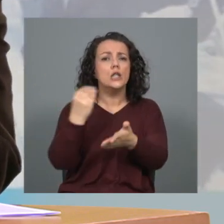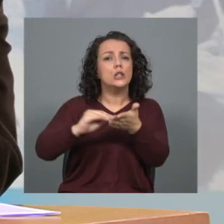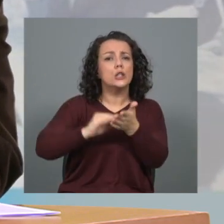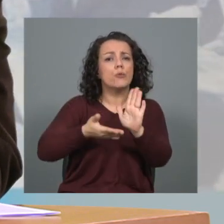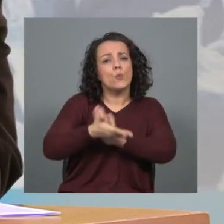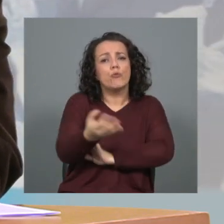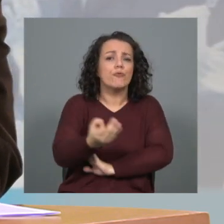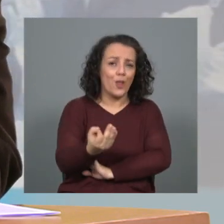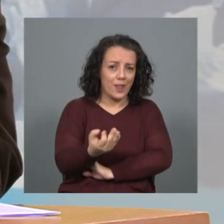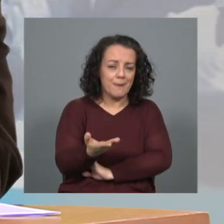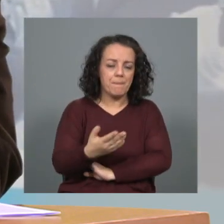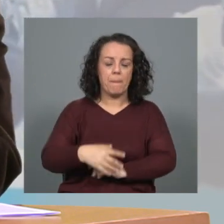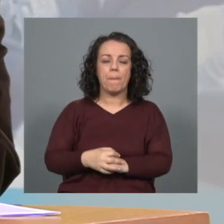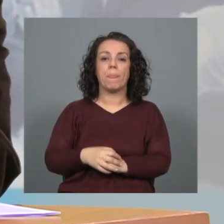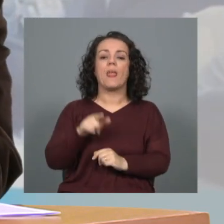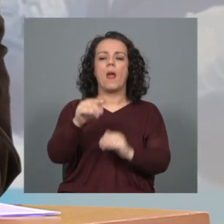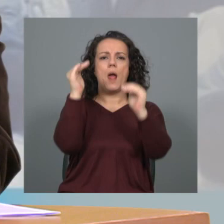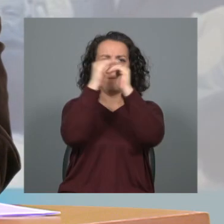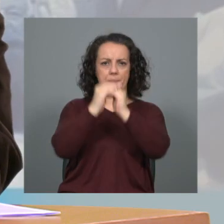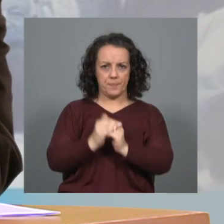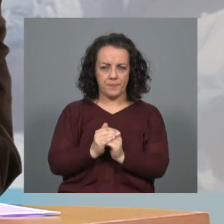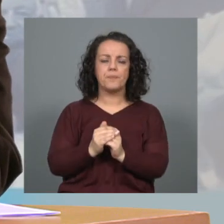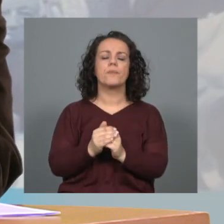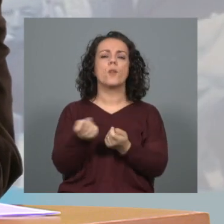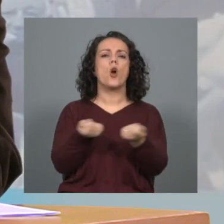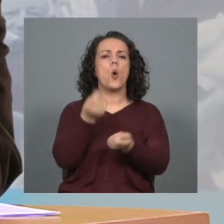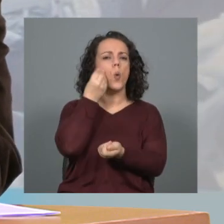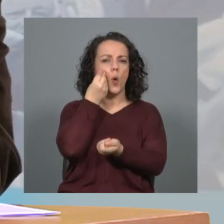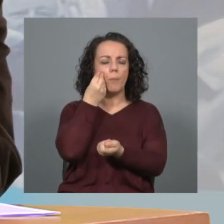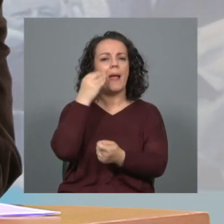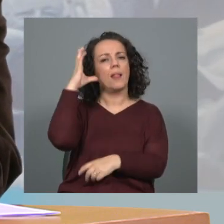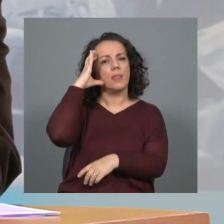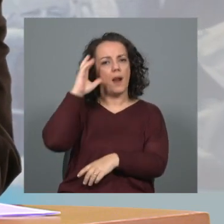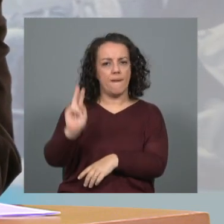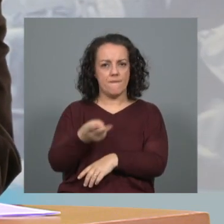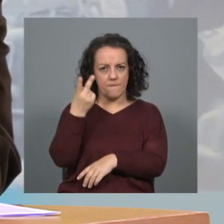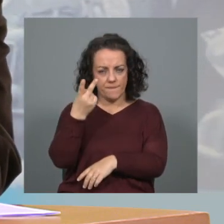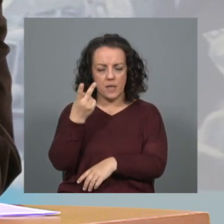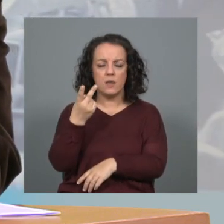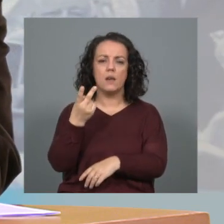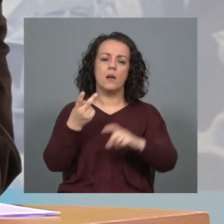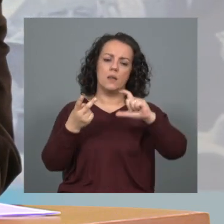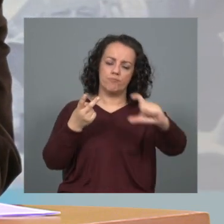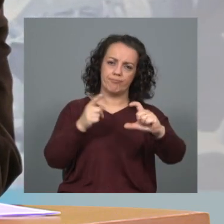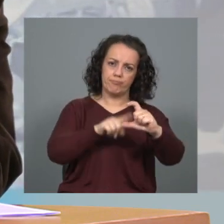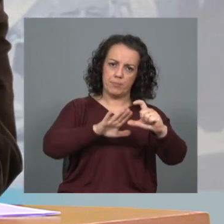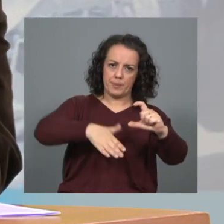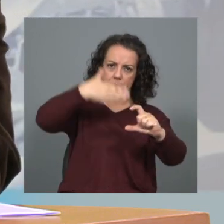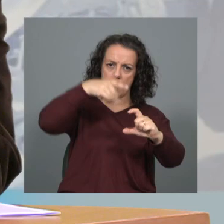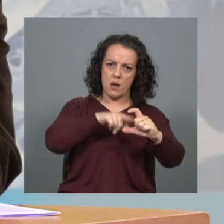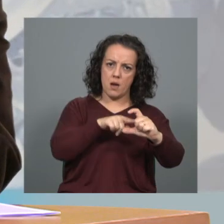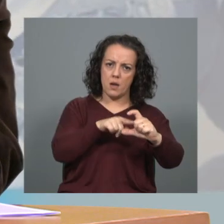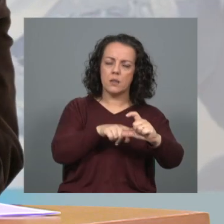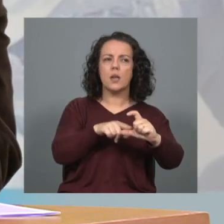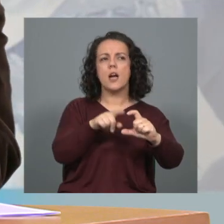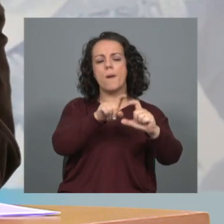Portanto, nós temos a sessão organizada em 2 tardes. Na primeira teremos uma reflexão mais, eu